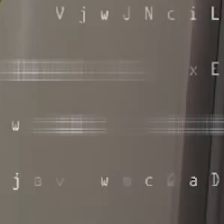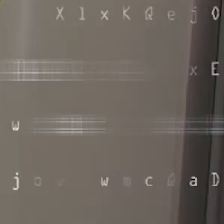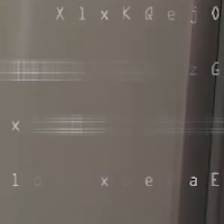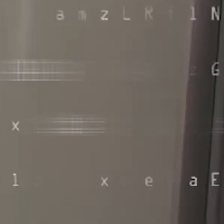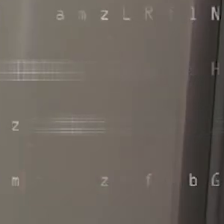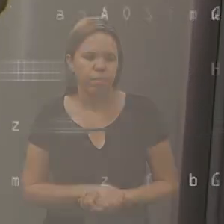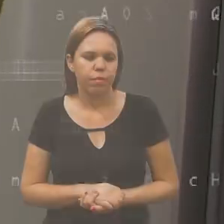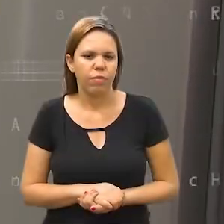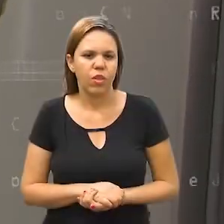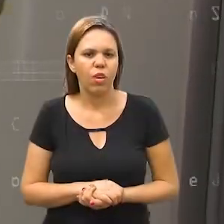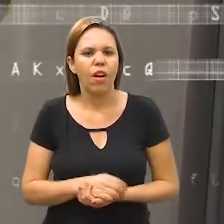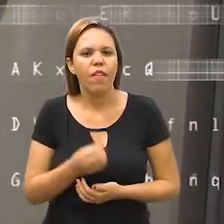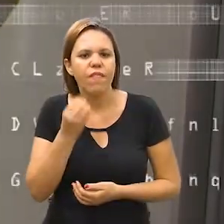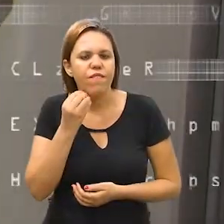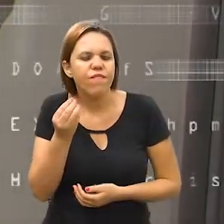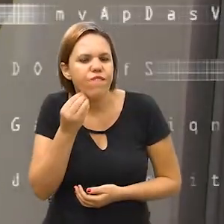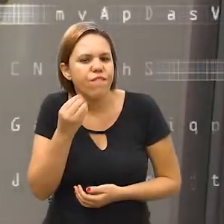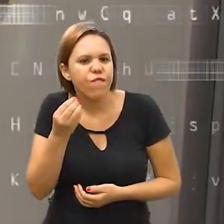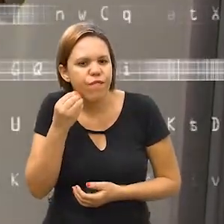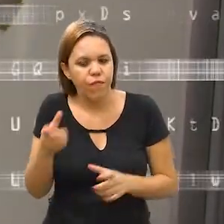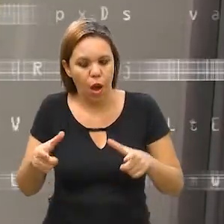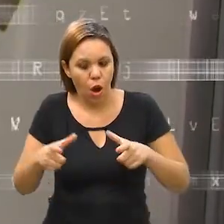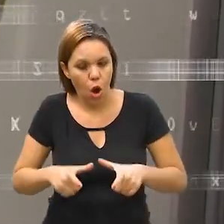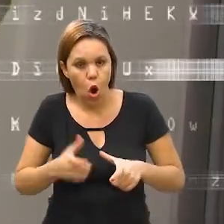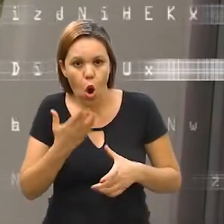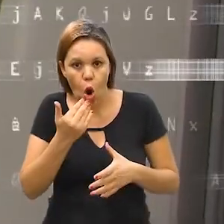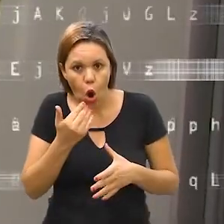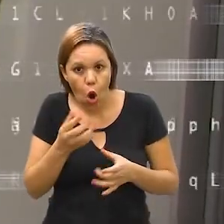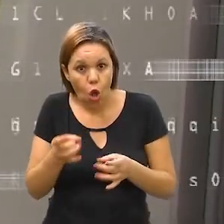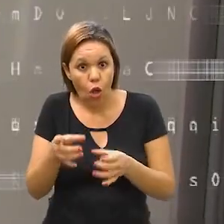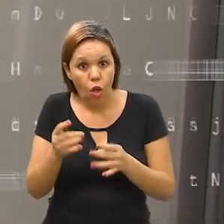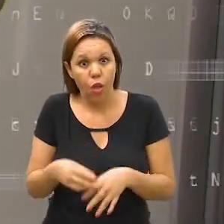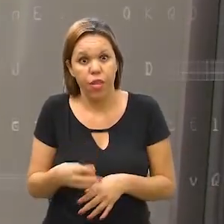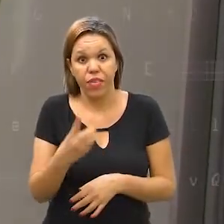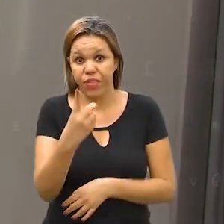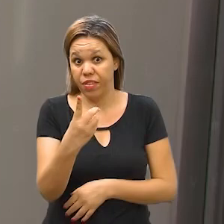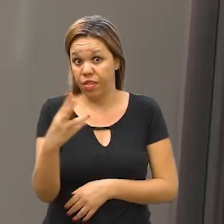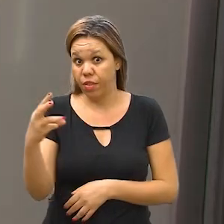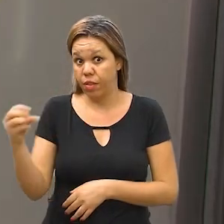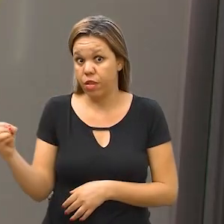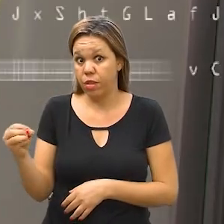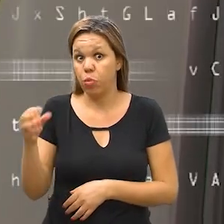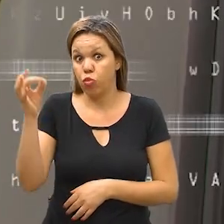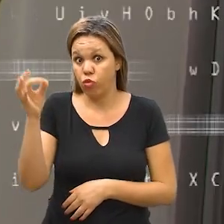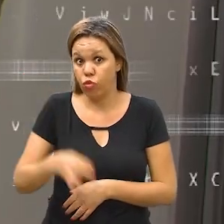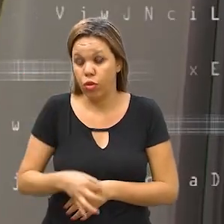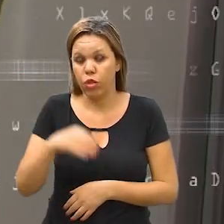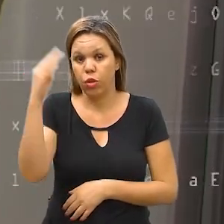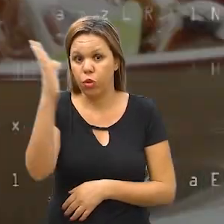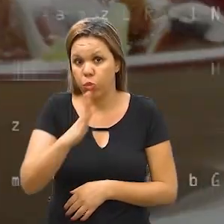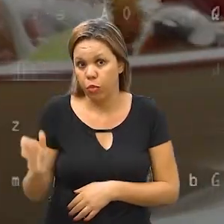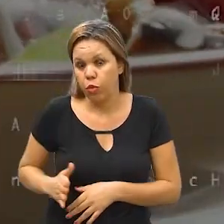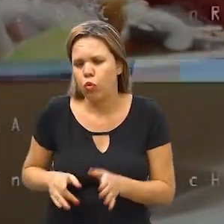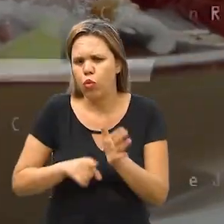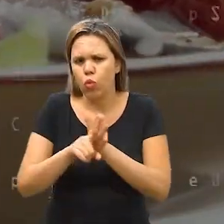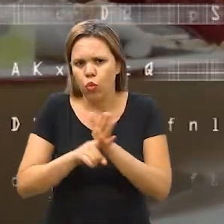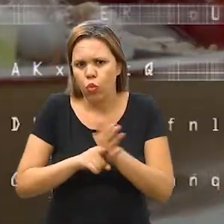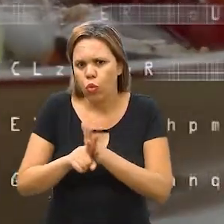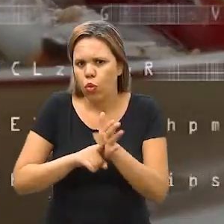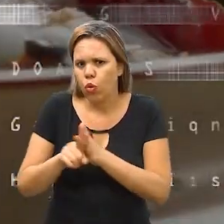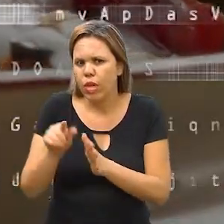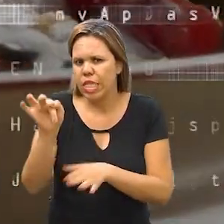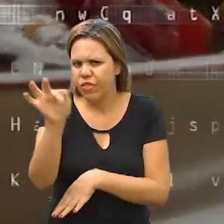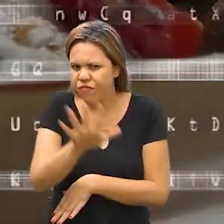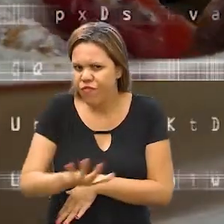O mercado de marmitas cresceu 130% no Brasil. Segundo dados da Receita Federal, o número